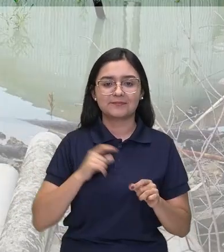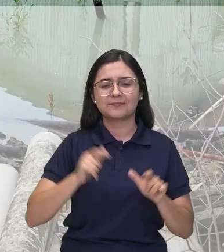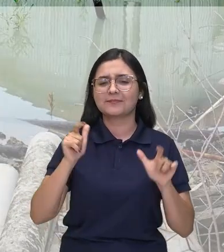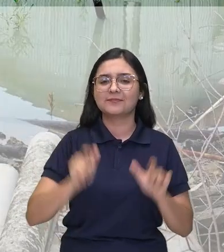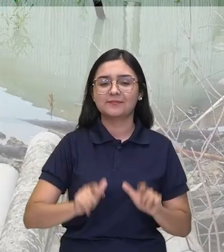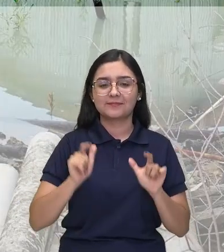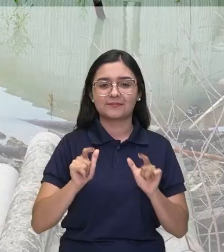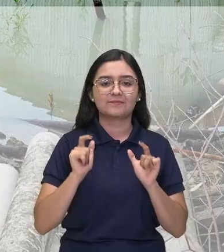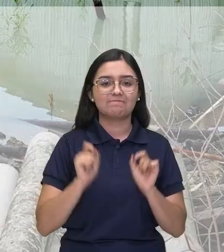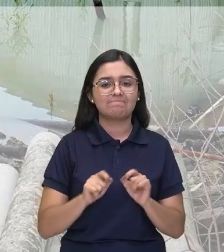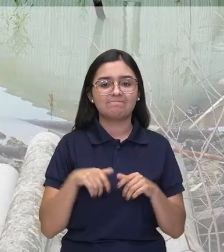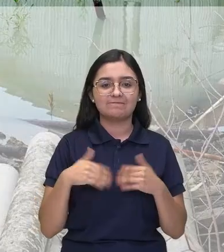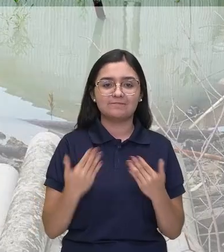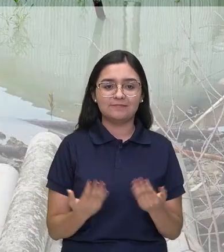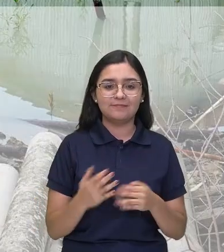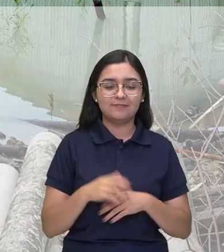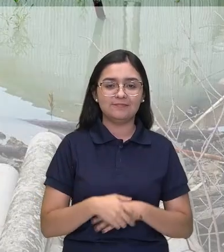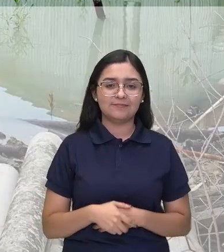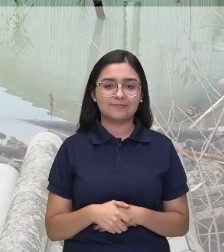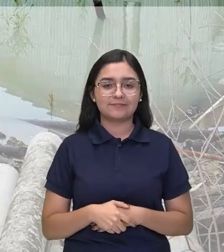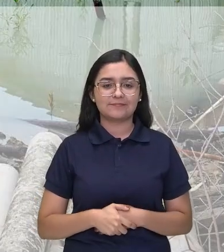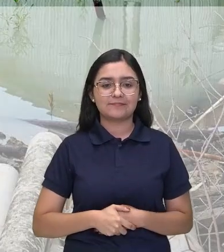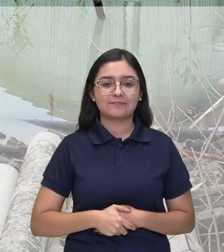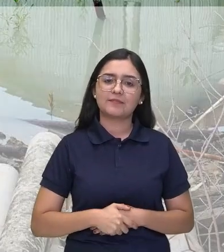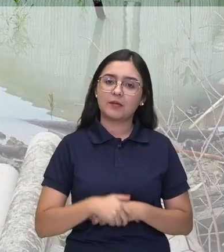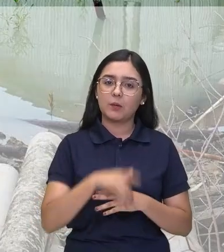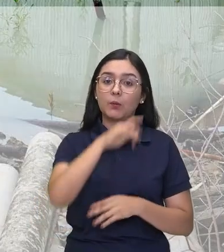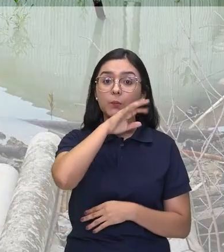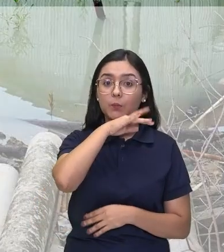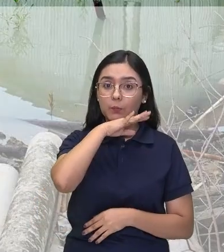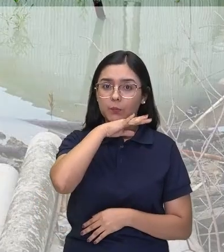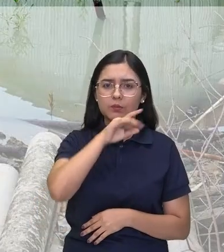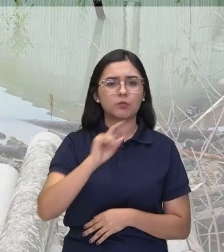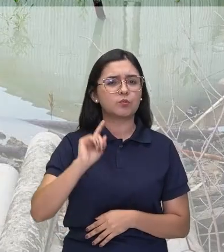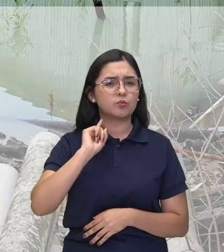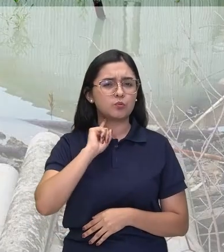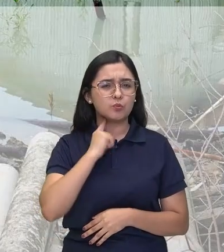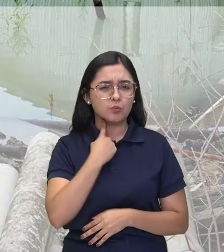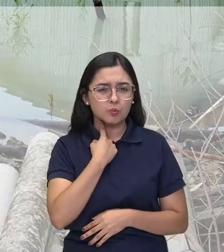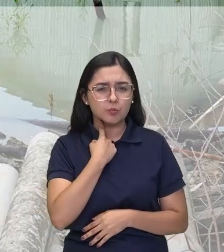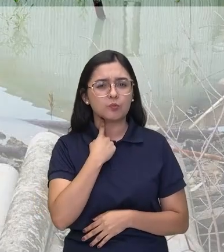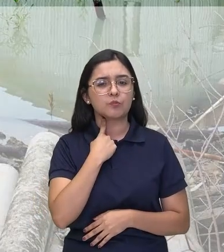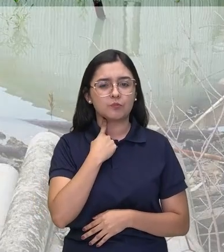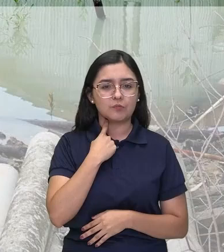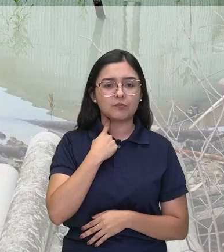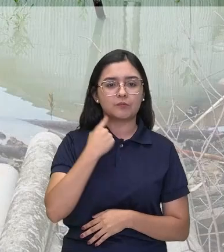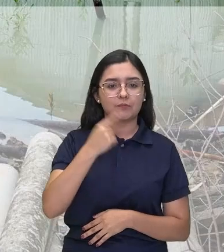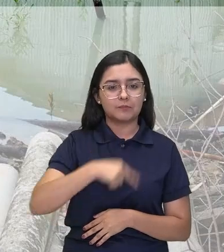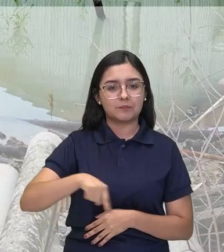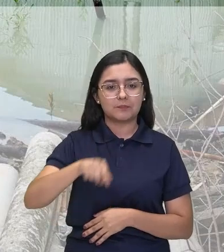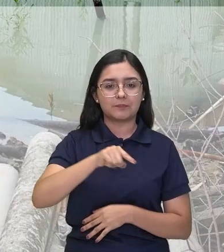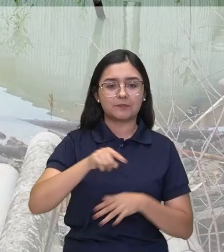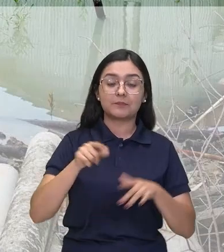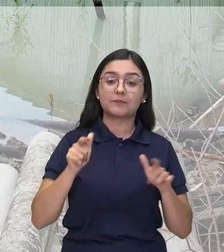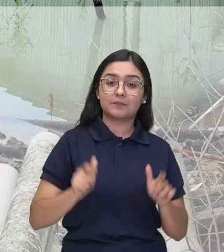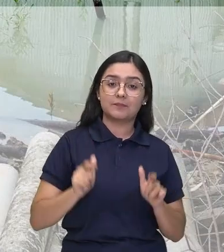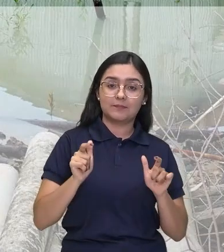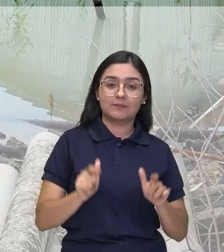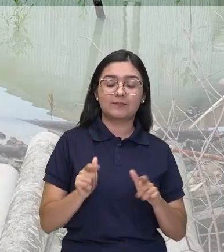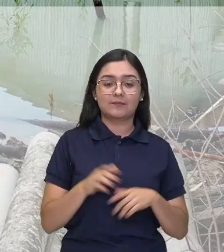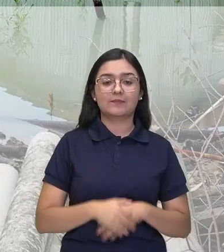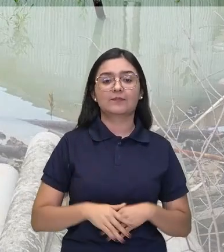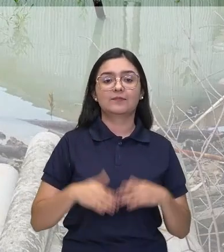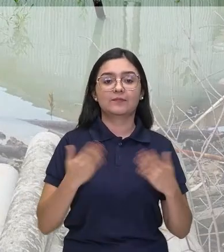esse? Que ambiente realmente insalubre, né? Um negócio assim que é impressionante. E olha gente, só, essa